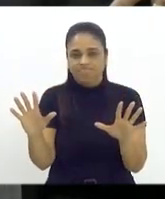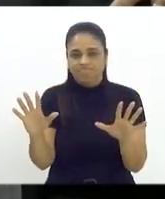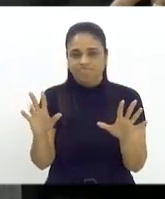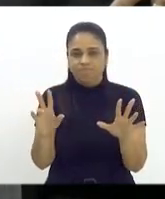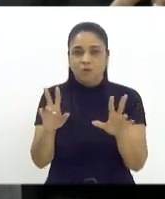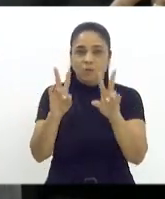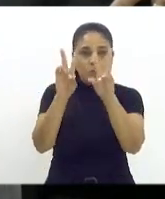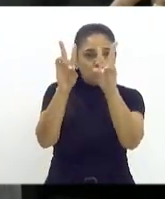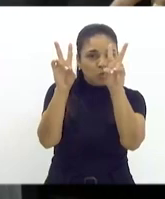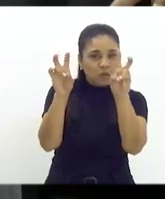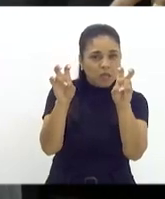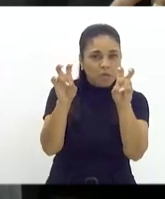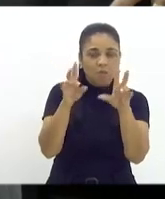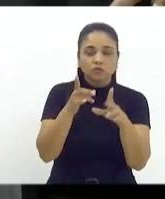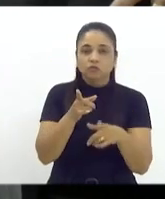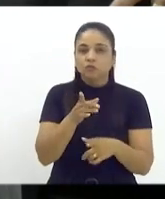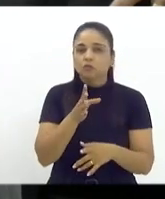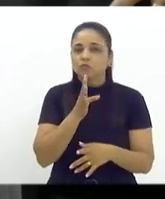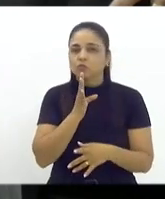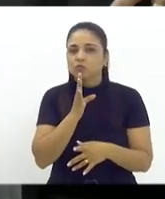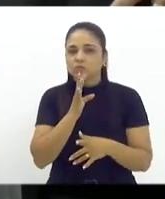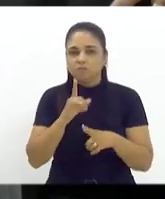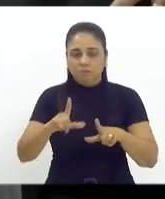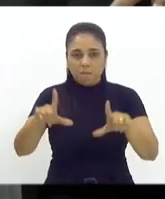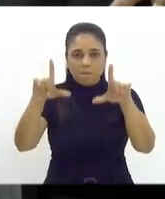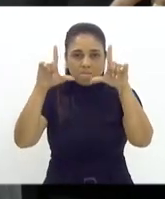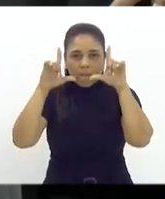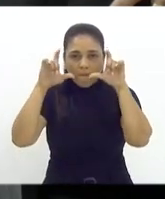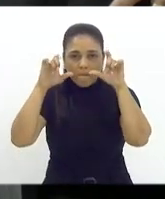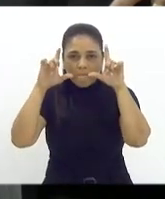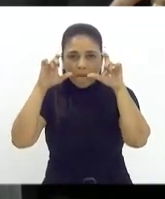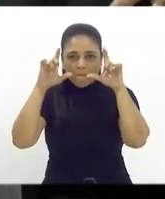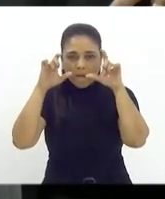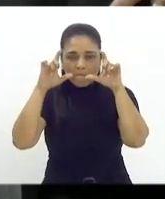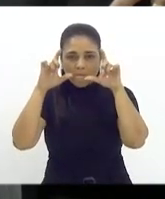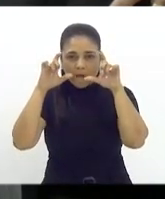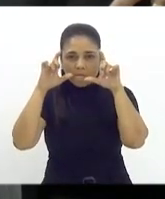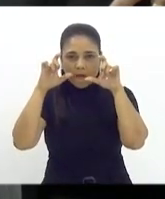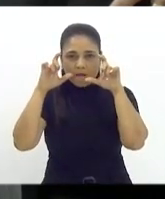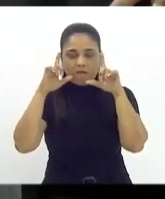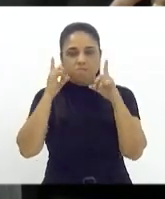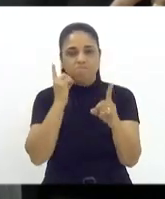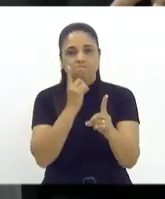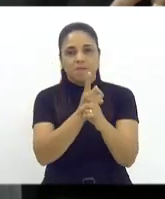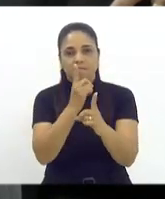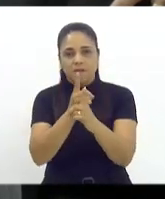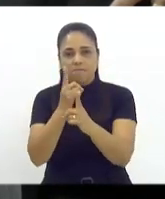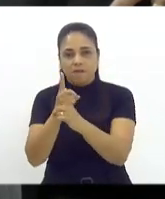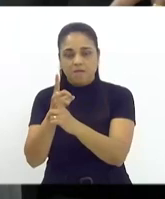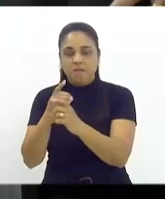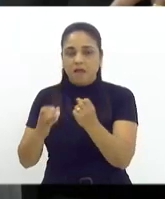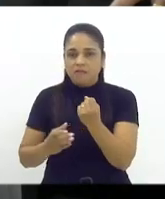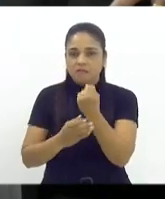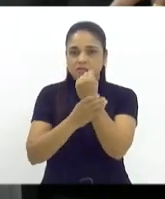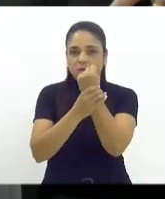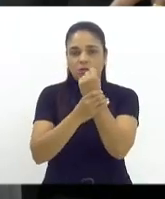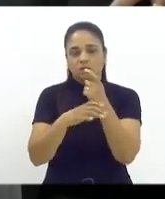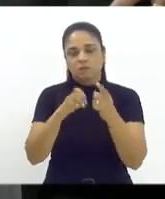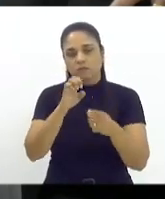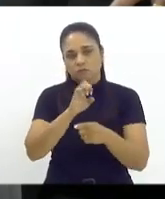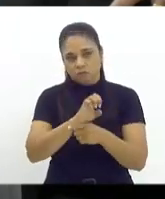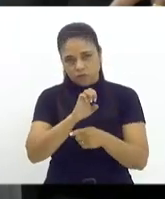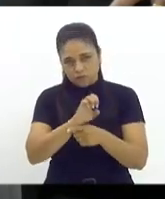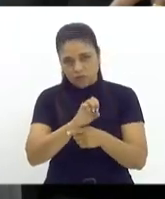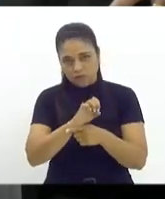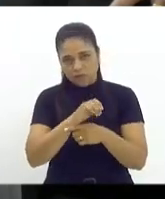é de reconhecimento fotográfico pelas forças de segurança aqui do Estado então eu não vou